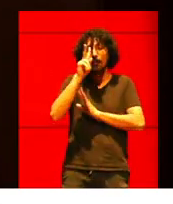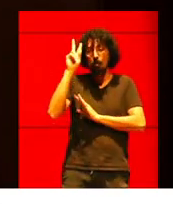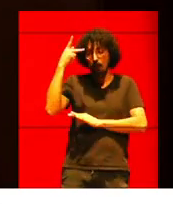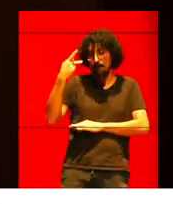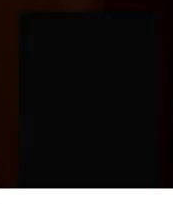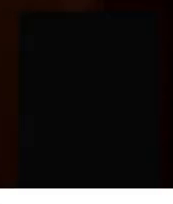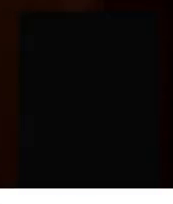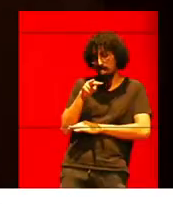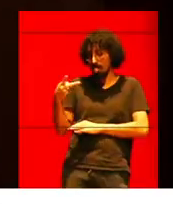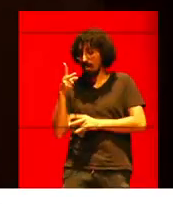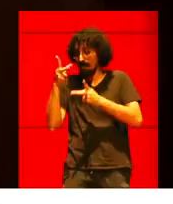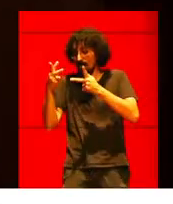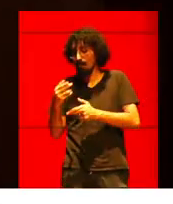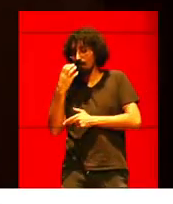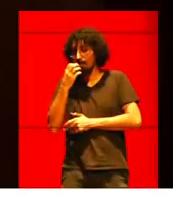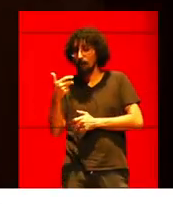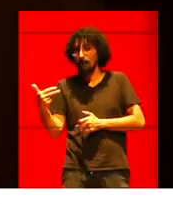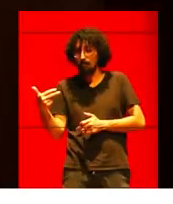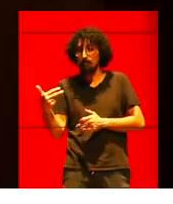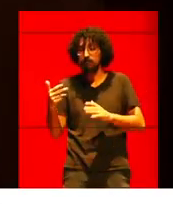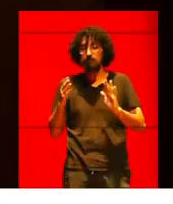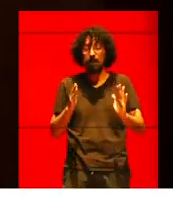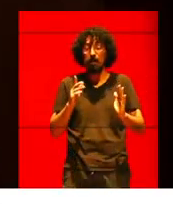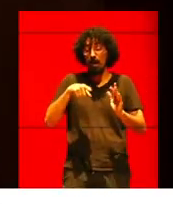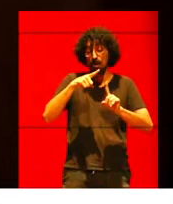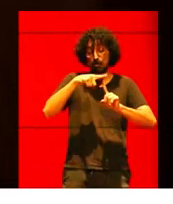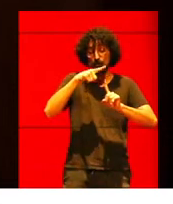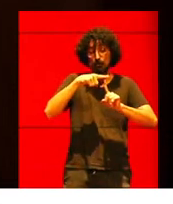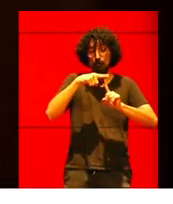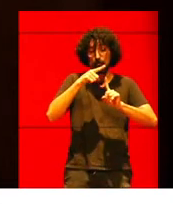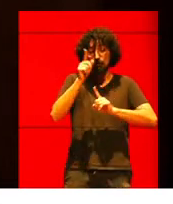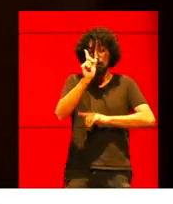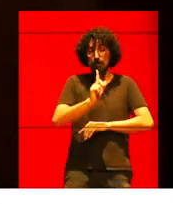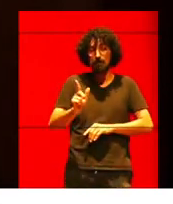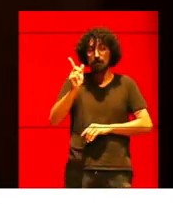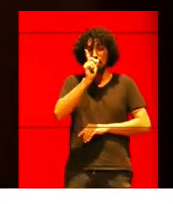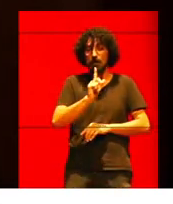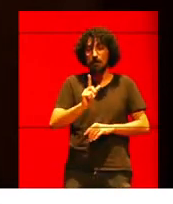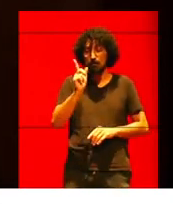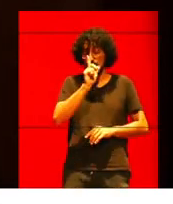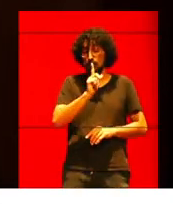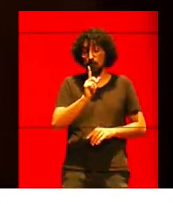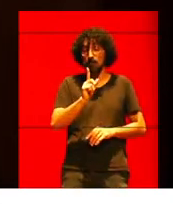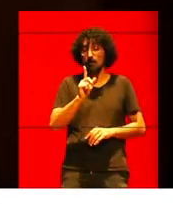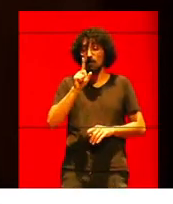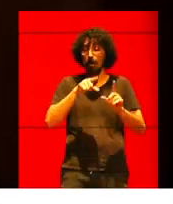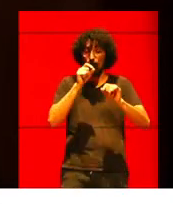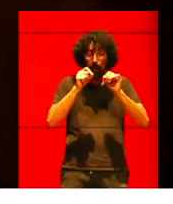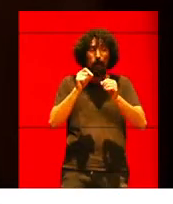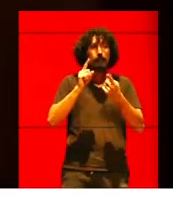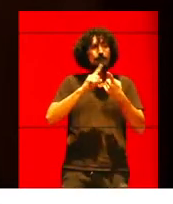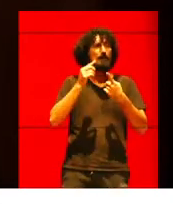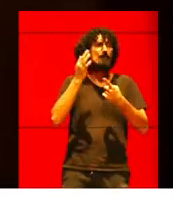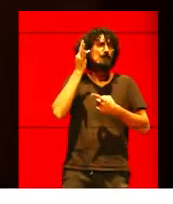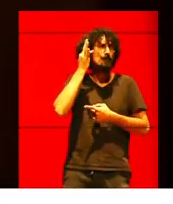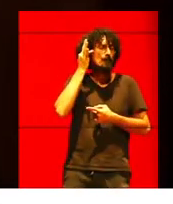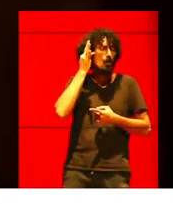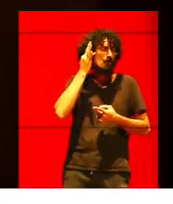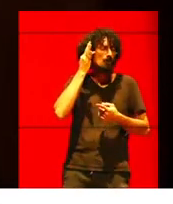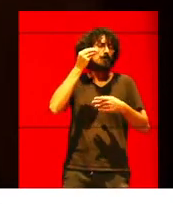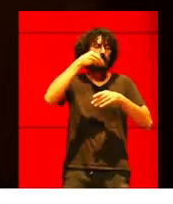adora cobrar. Porque esse é o tipo de literatura, galera, que perpassa as questões filosóficas e